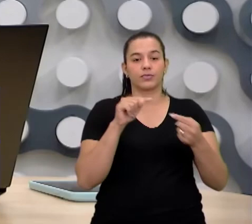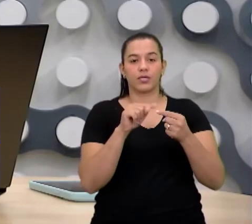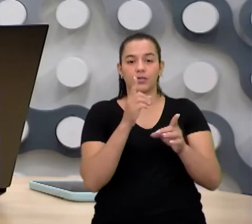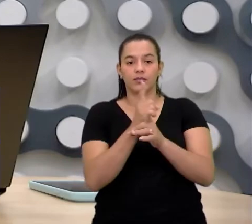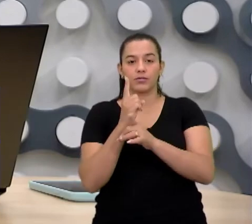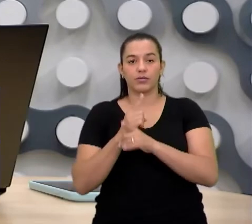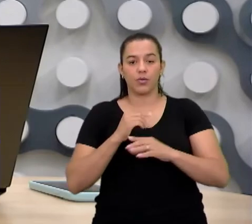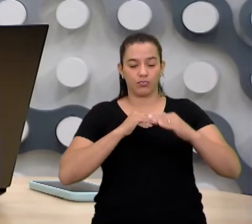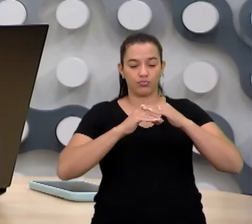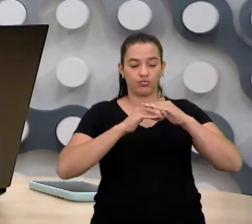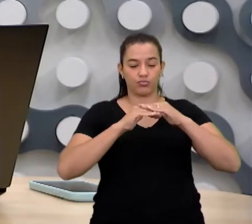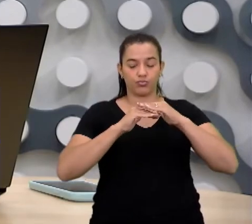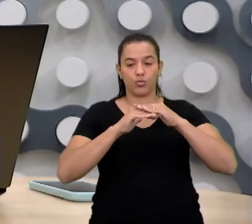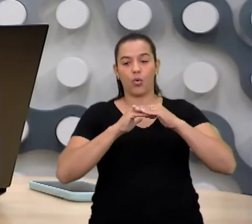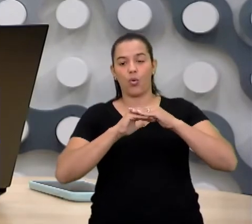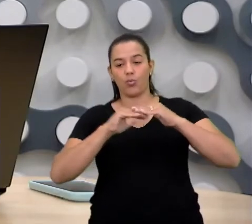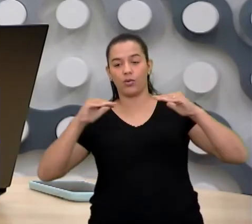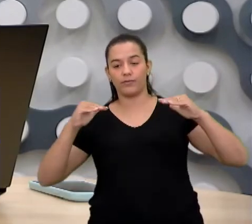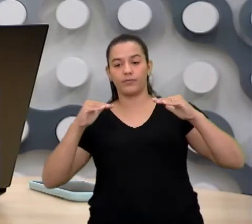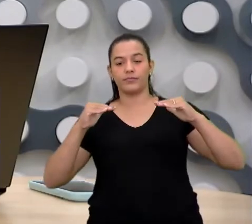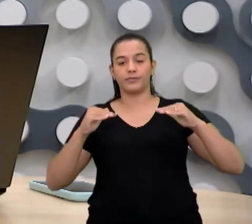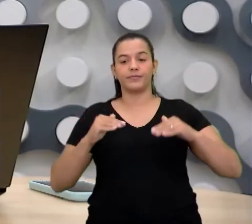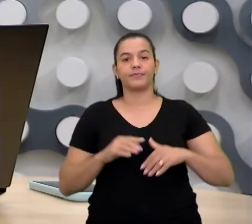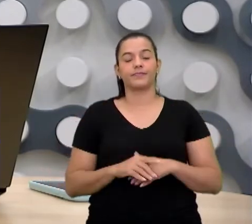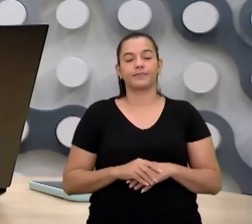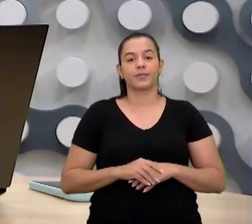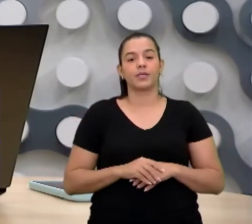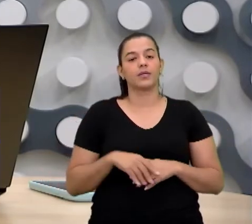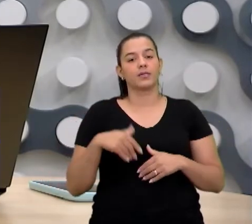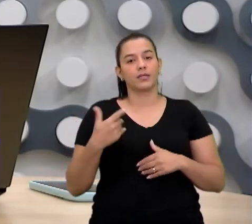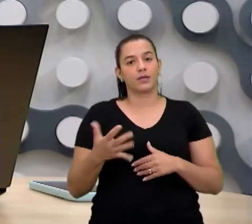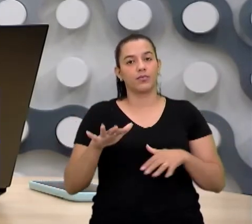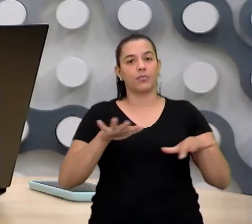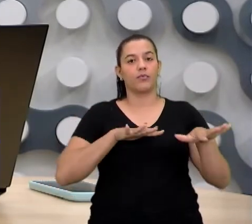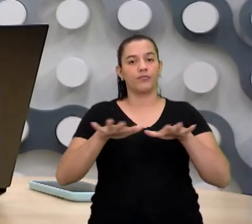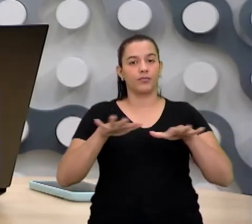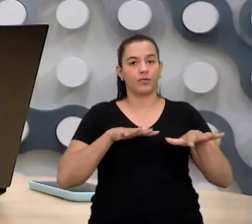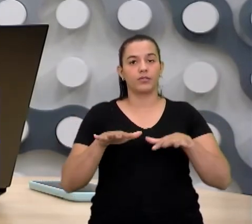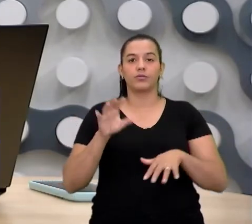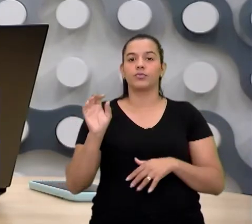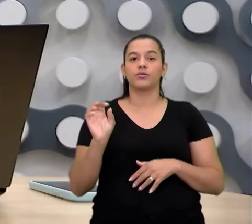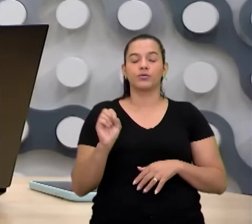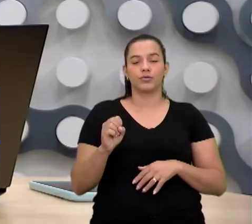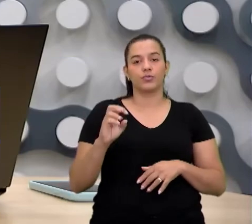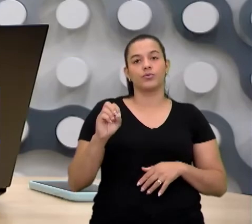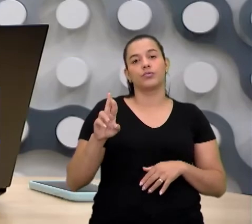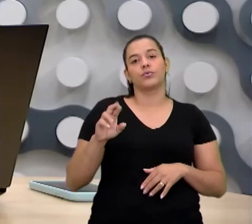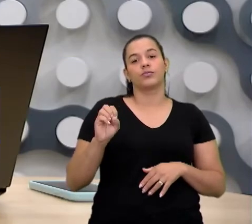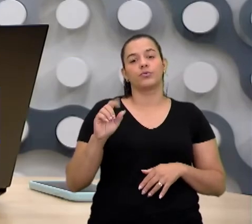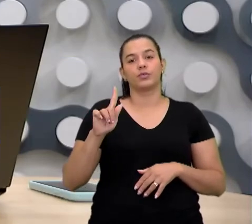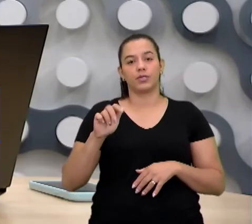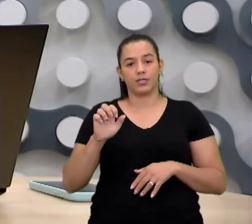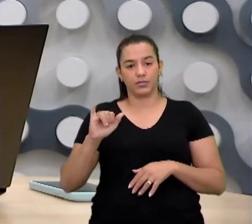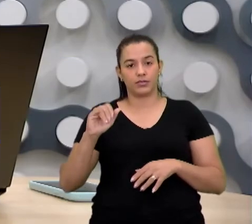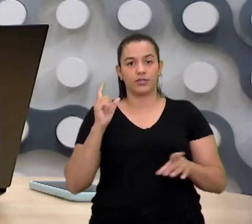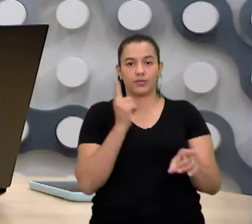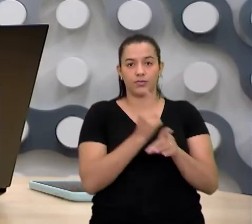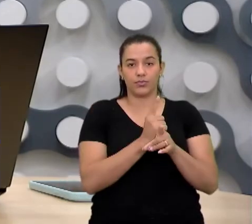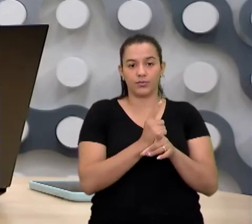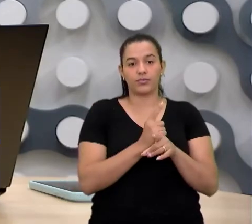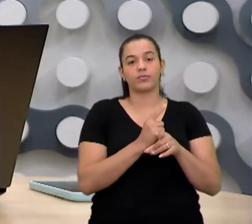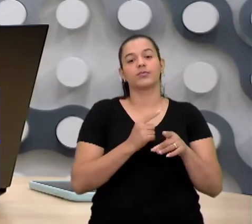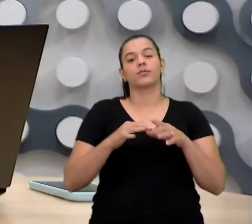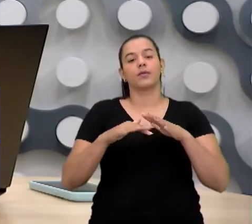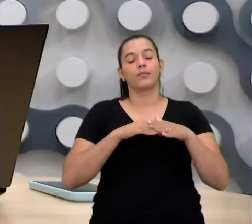encontros ou afastamentos de placas tectônicas. Então o movimento de orogênese é um movimento aí do encontro e do afastamento de placas, e aí forma